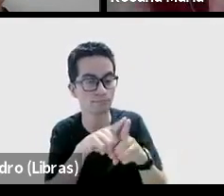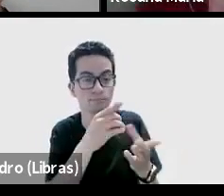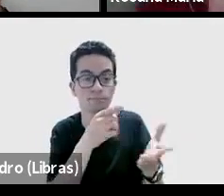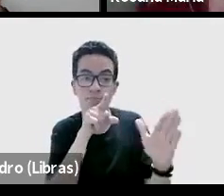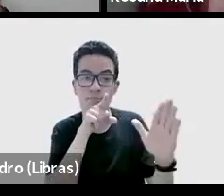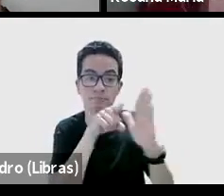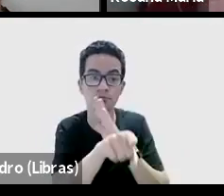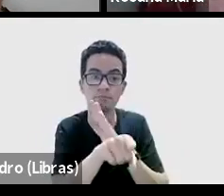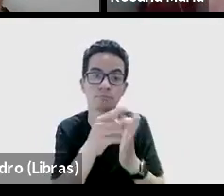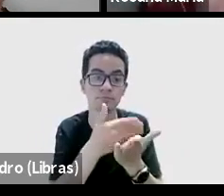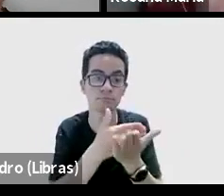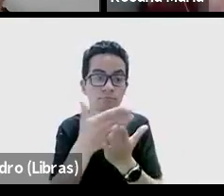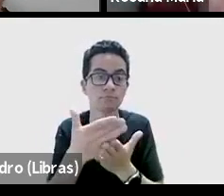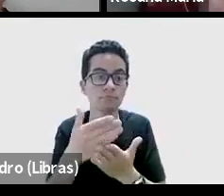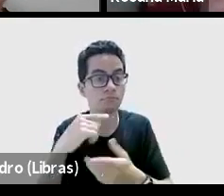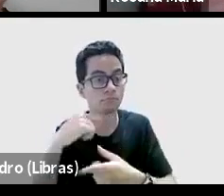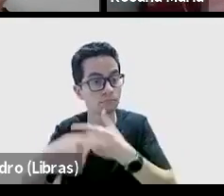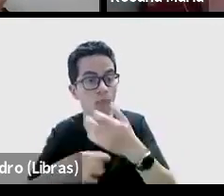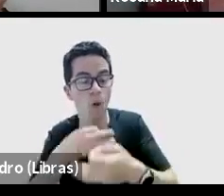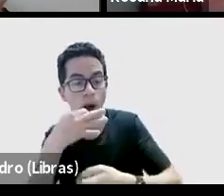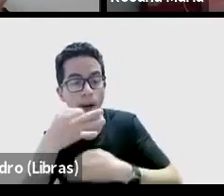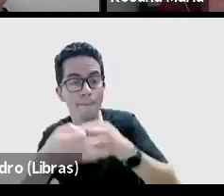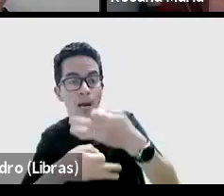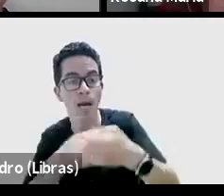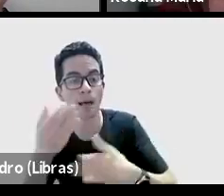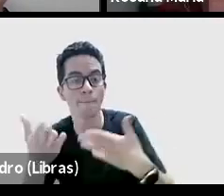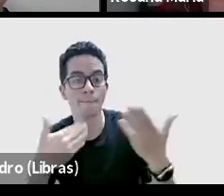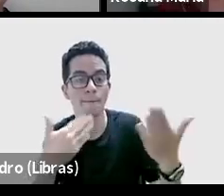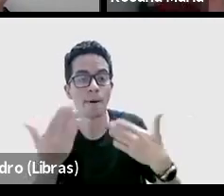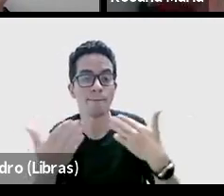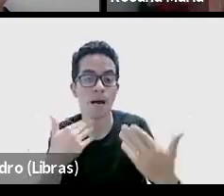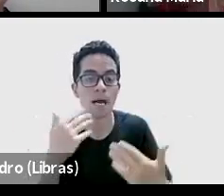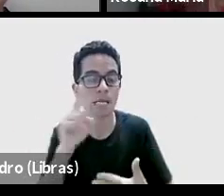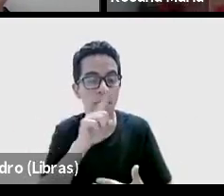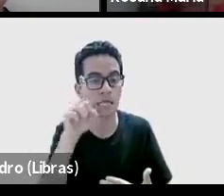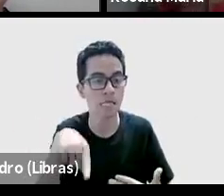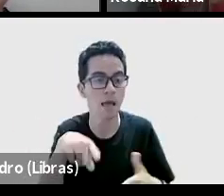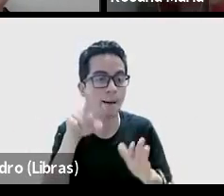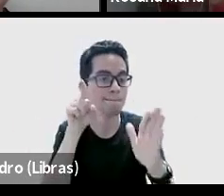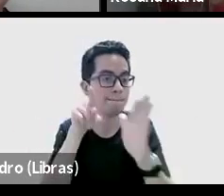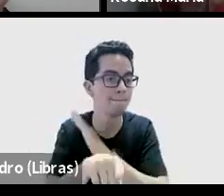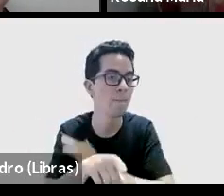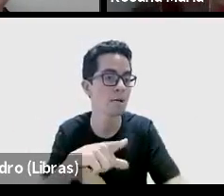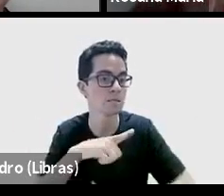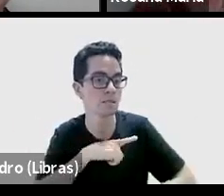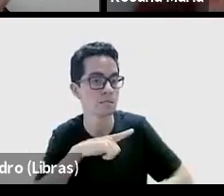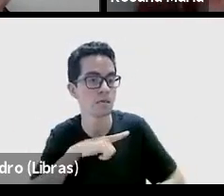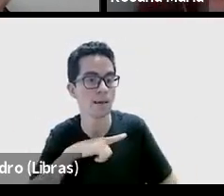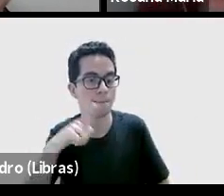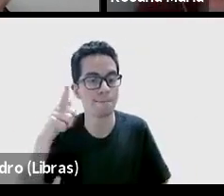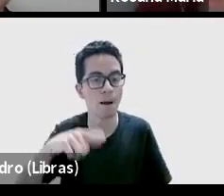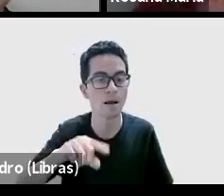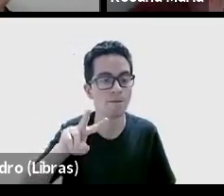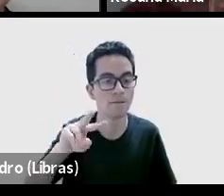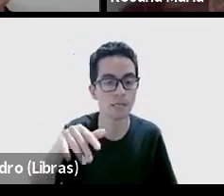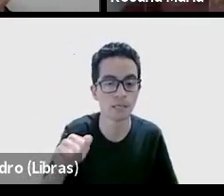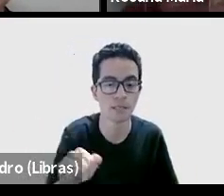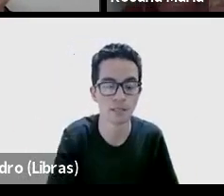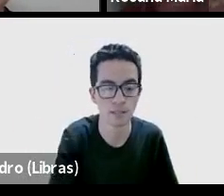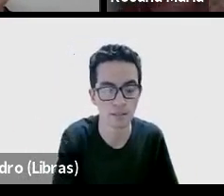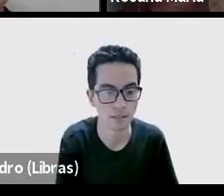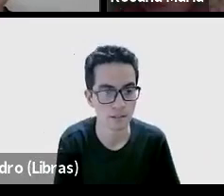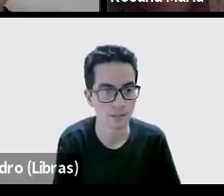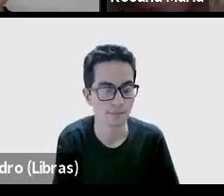alguém quiser fazer um comentário, se alguém tiver aqui mexido, o Zé fez pergunta, a Vanessa também. Zé Fala,